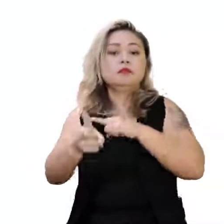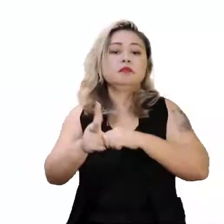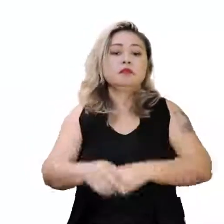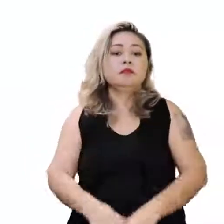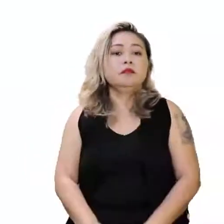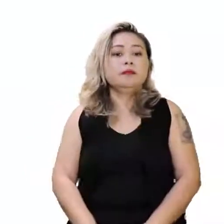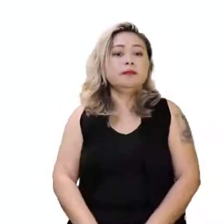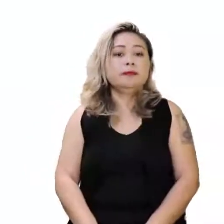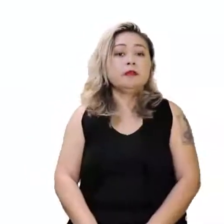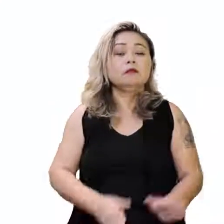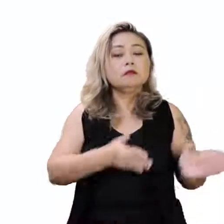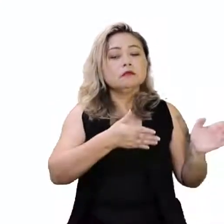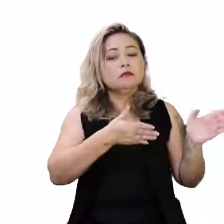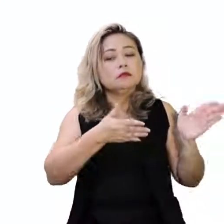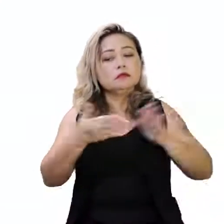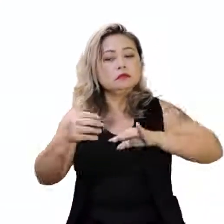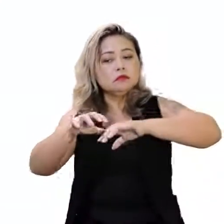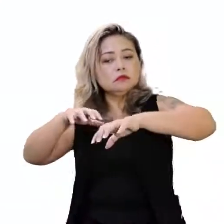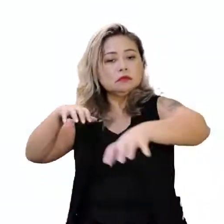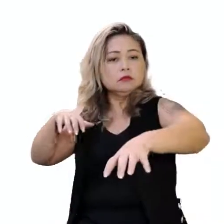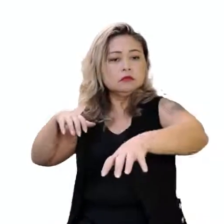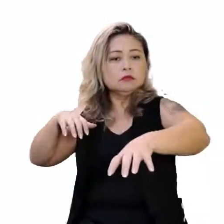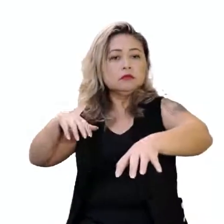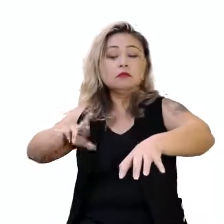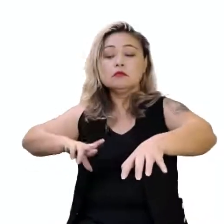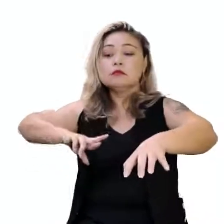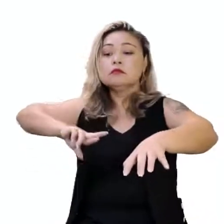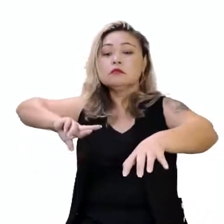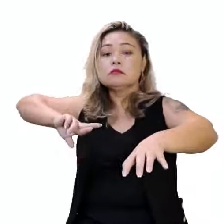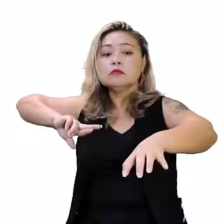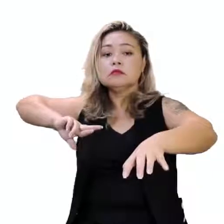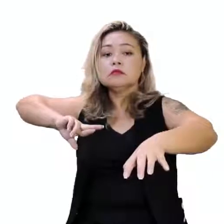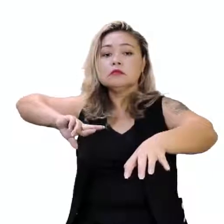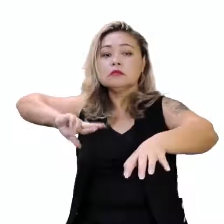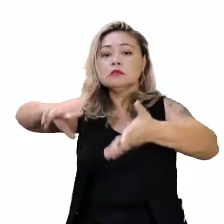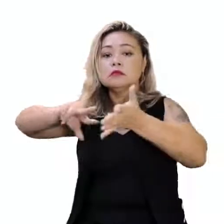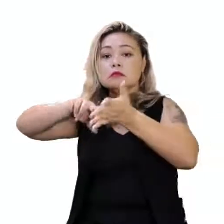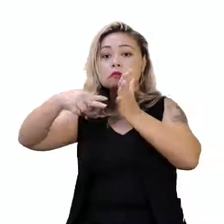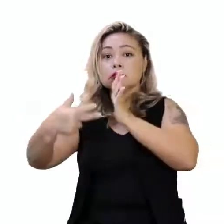frente. Durante o período de isolamento, se diferenças